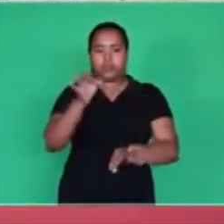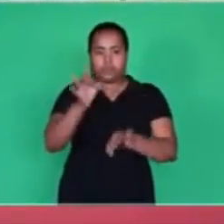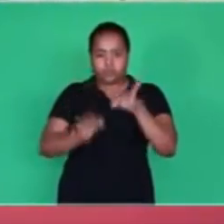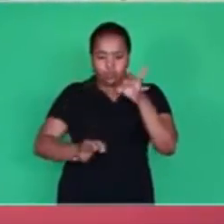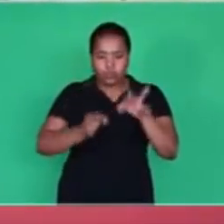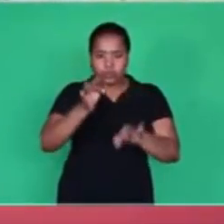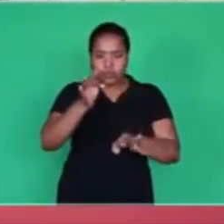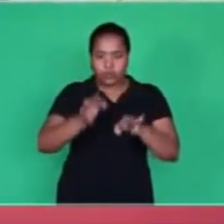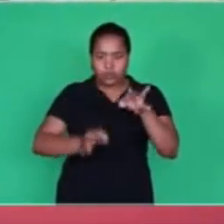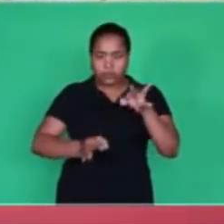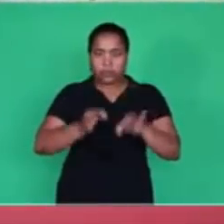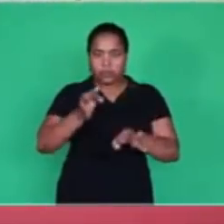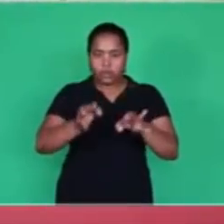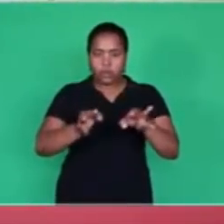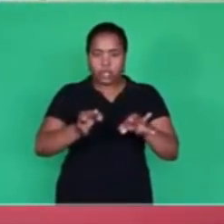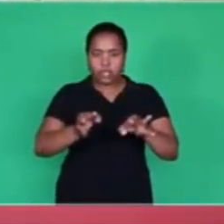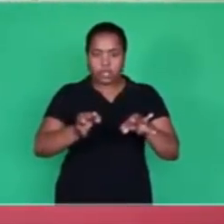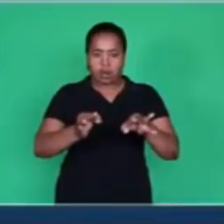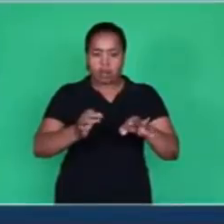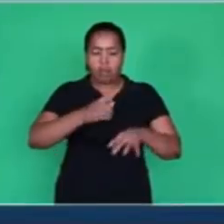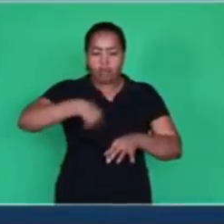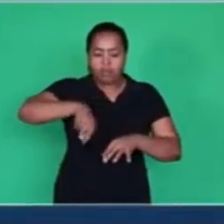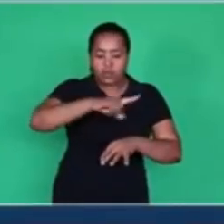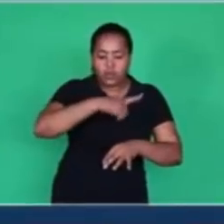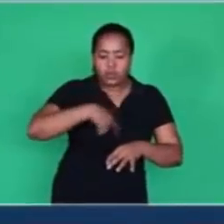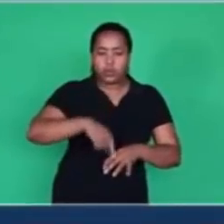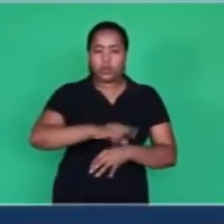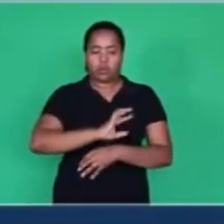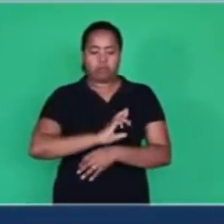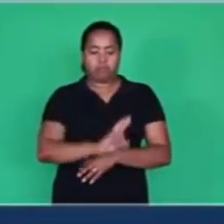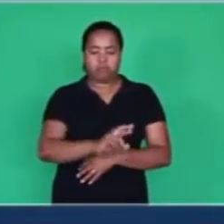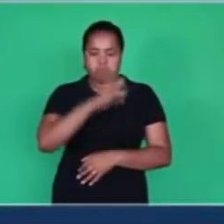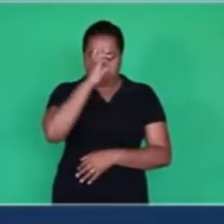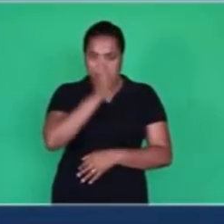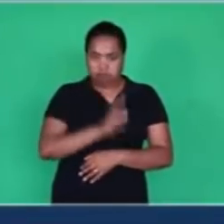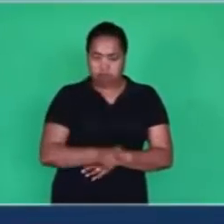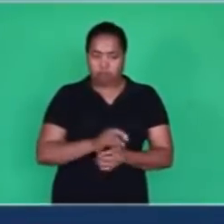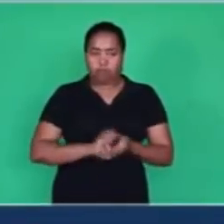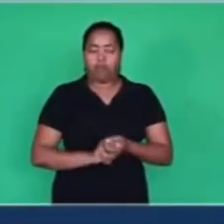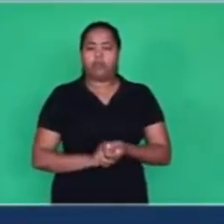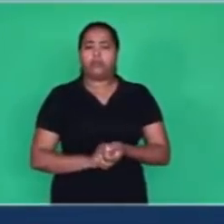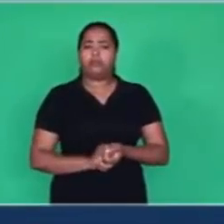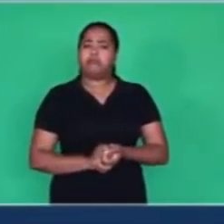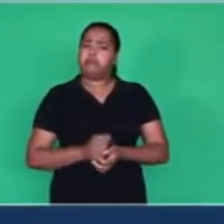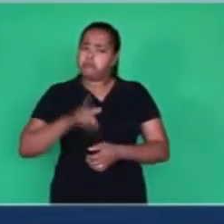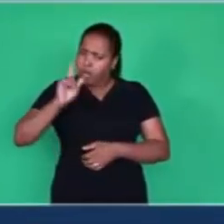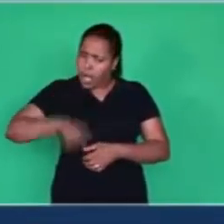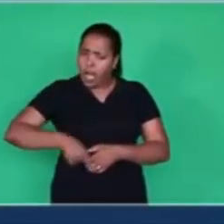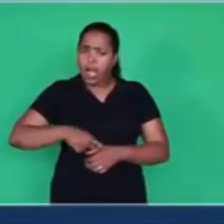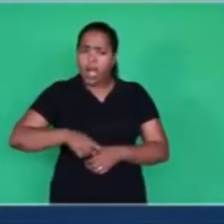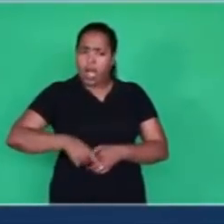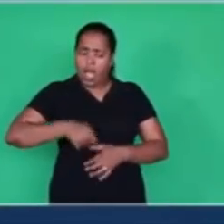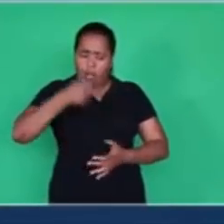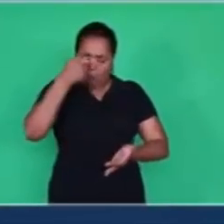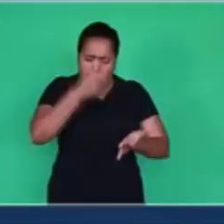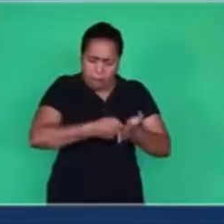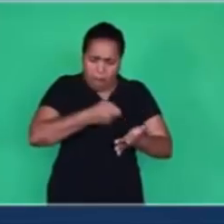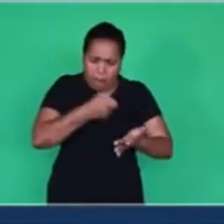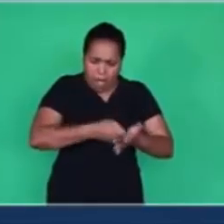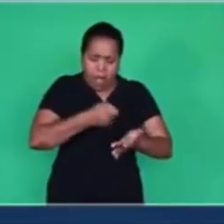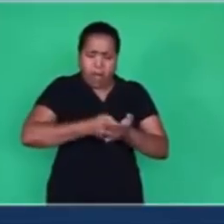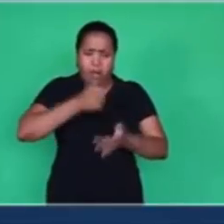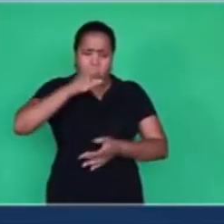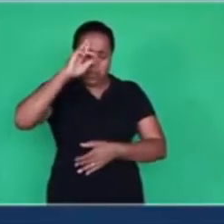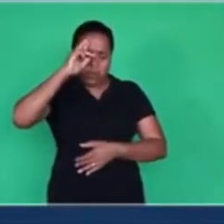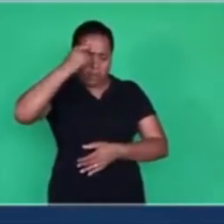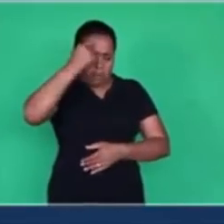lá? Juízo sobre a carne. E esta será a praga, é uma praga com que o Senhor ferirá a todos os povos